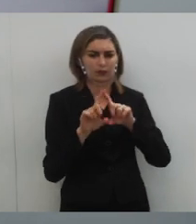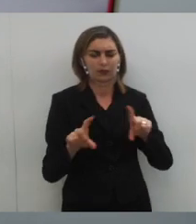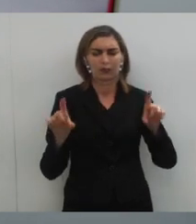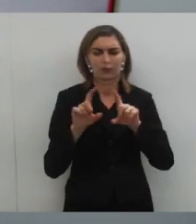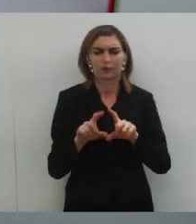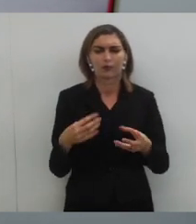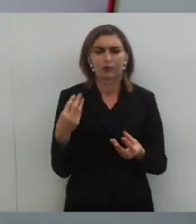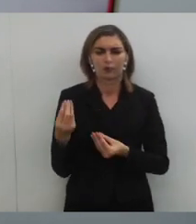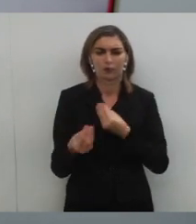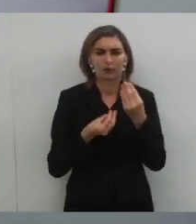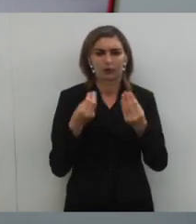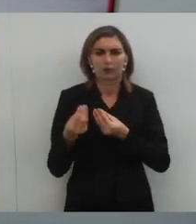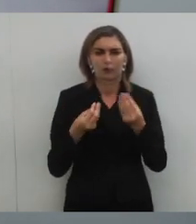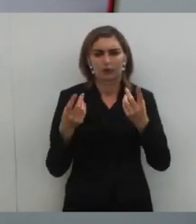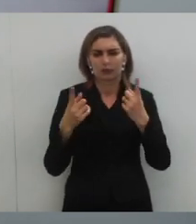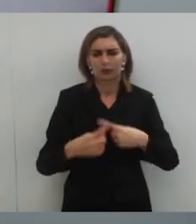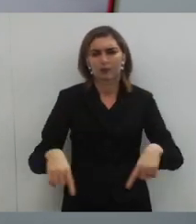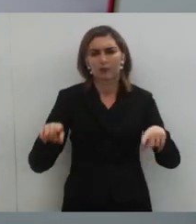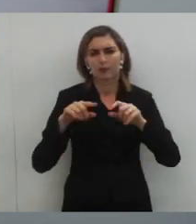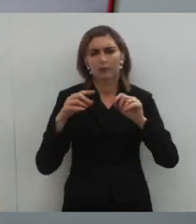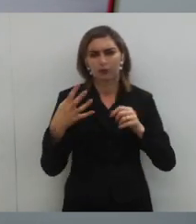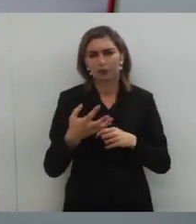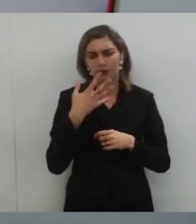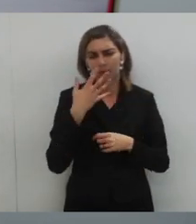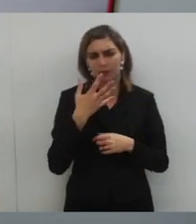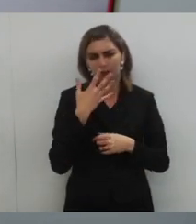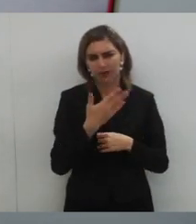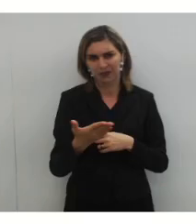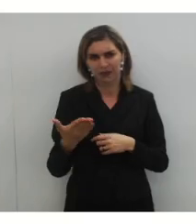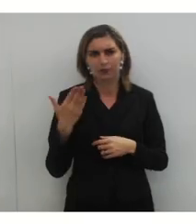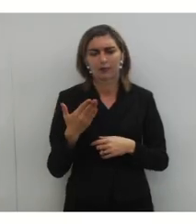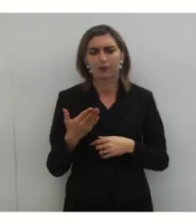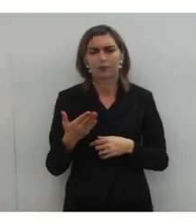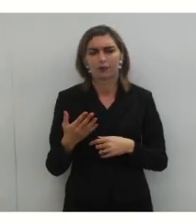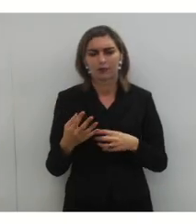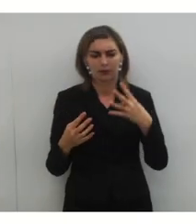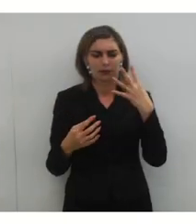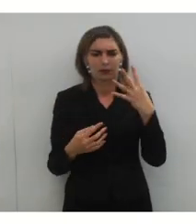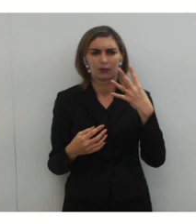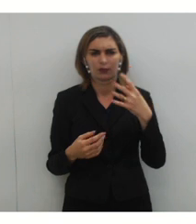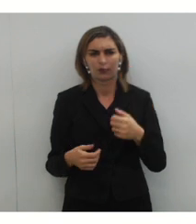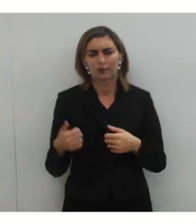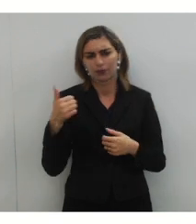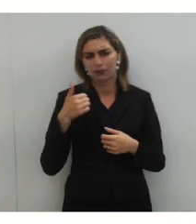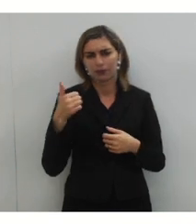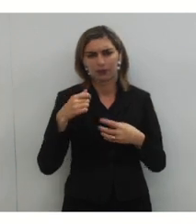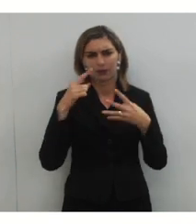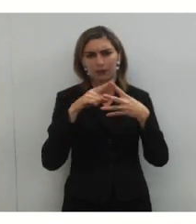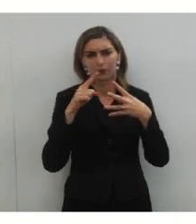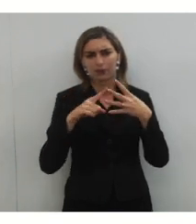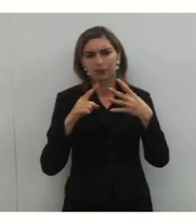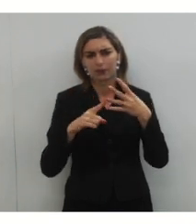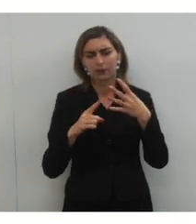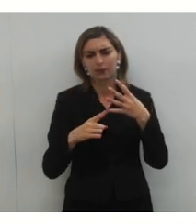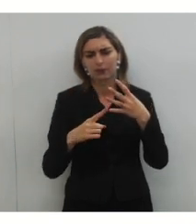E como nós podemos observar, nessas 4 primeiras orações, ó, nós temos um caso